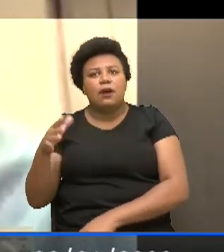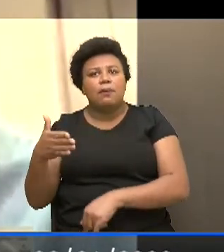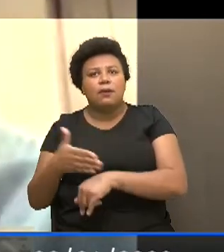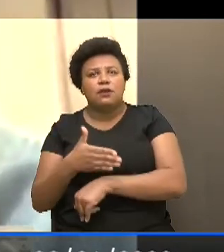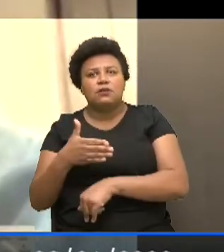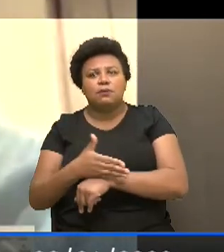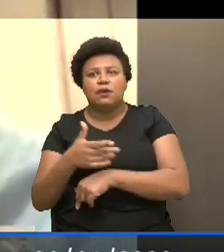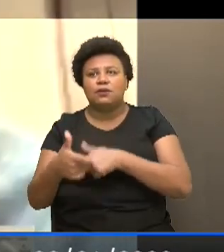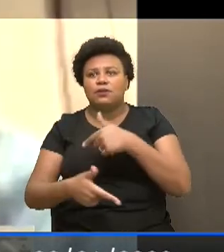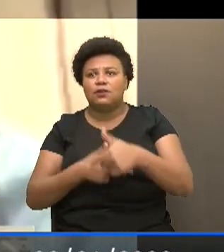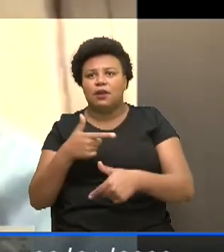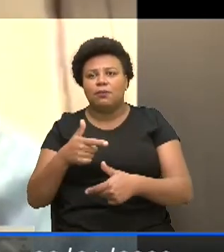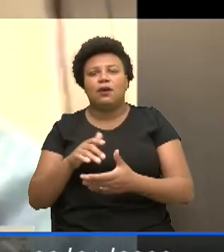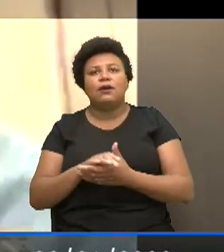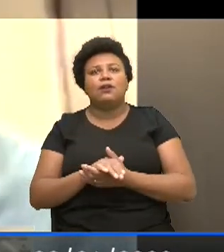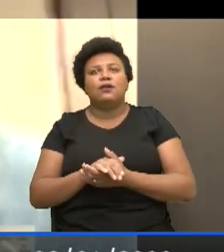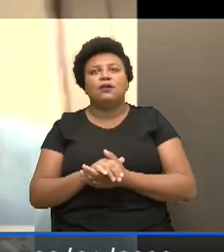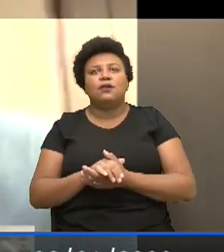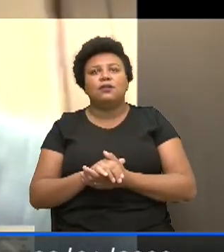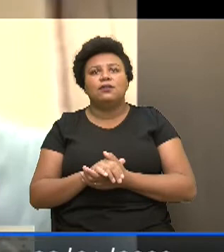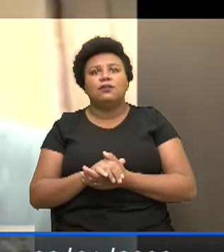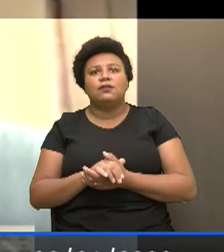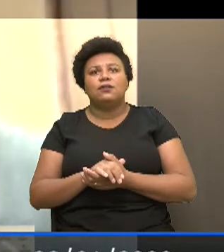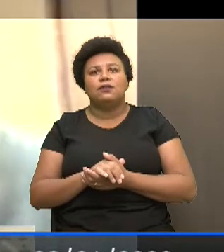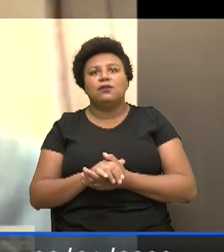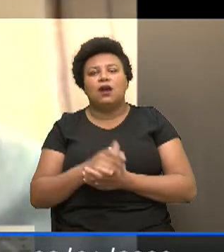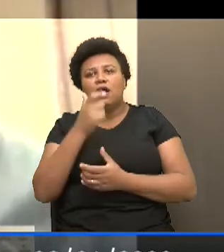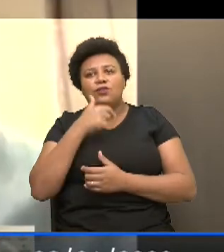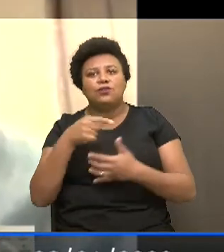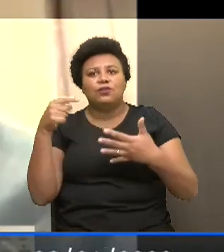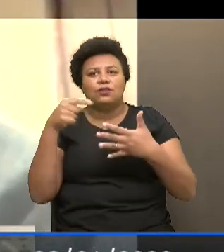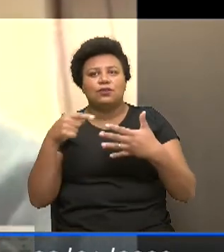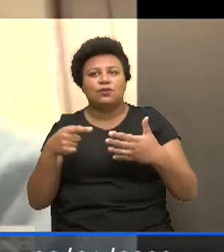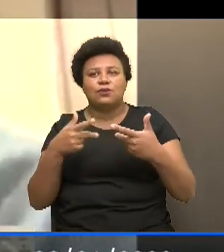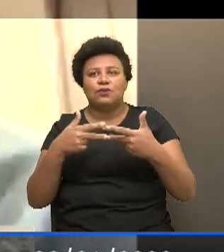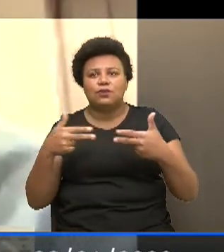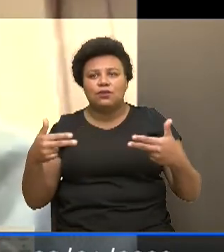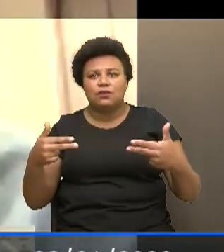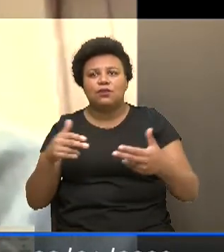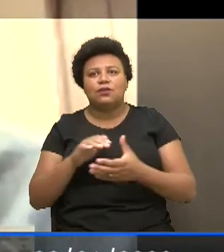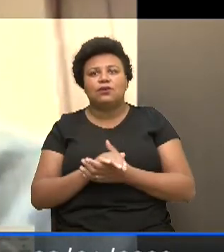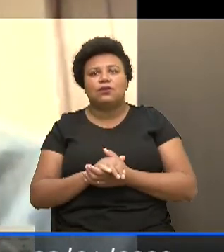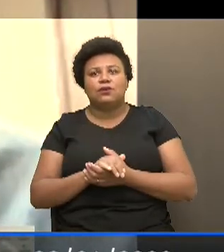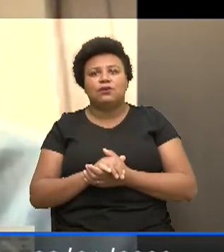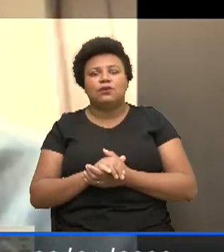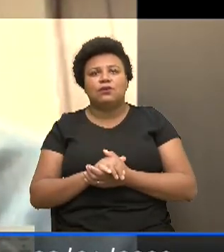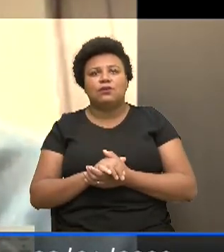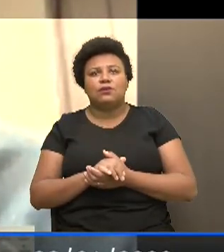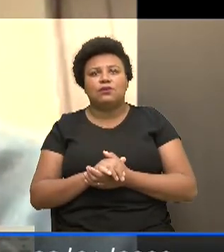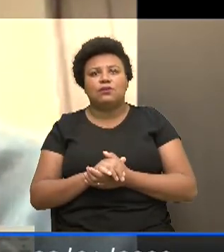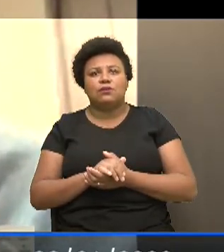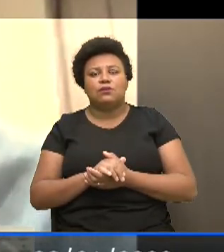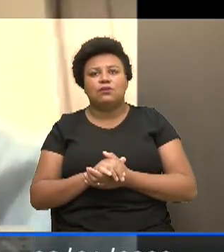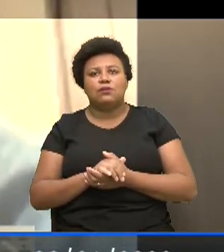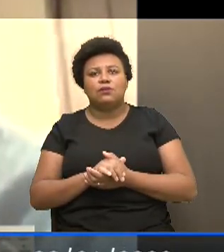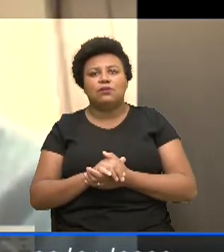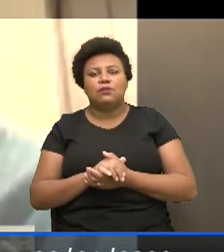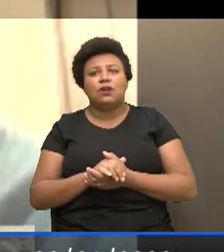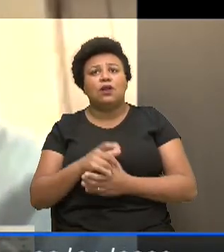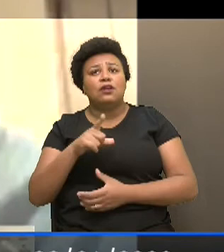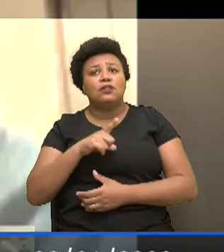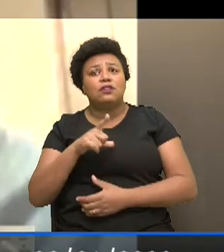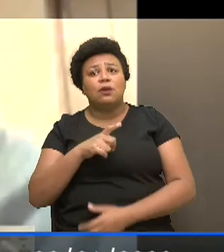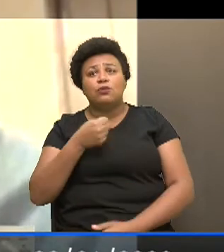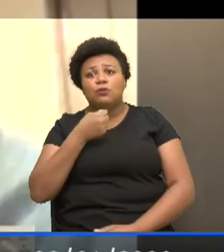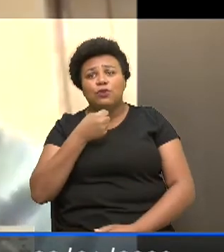Trabalho, fundo, né? Eu acho que essas questões serão bastante... Aqui na reunião ainda, por quê? Nós temos os